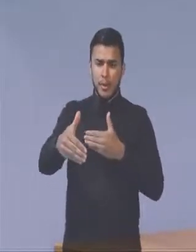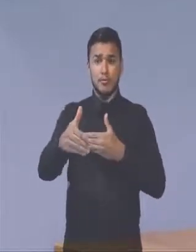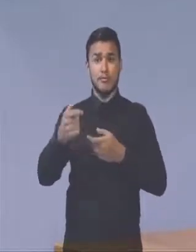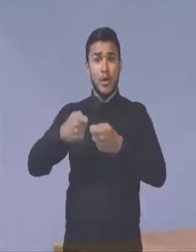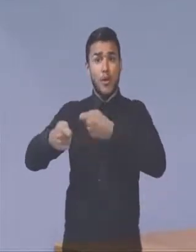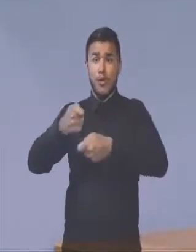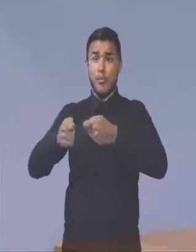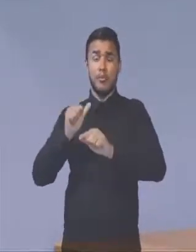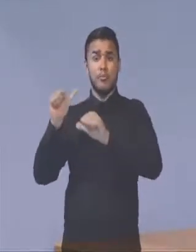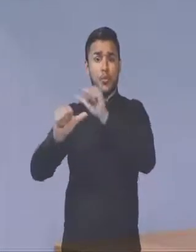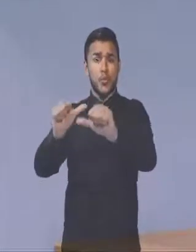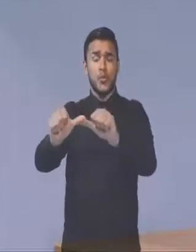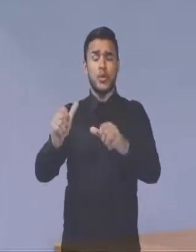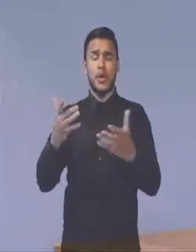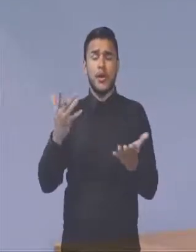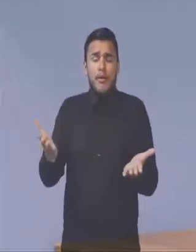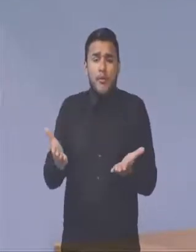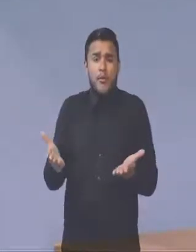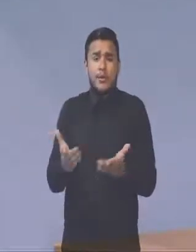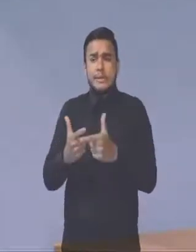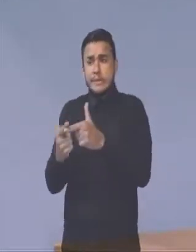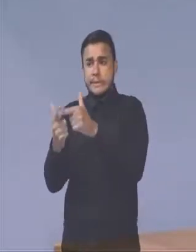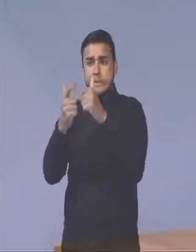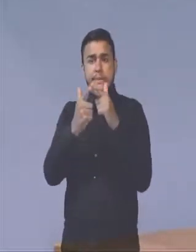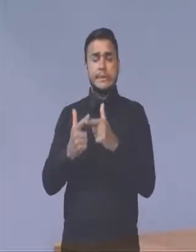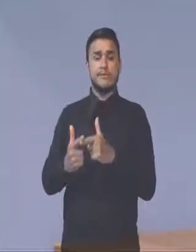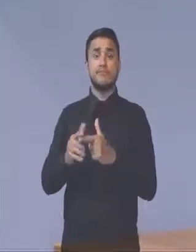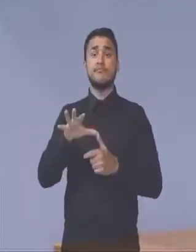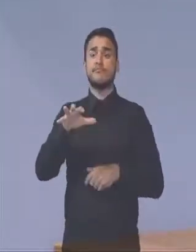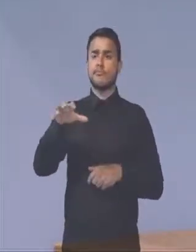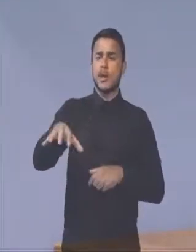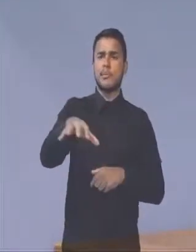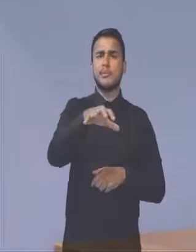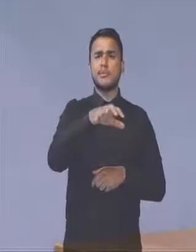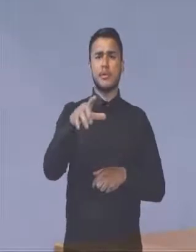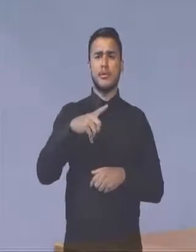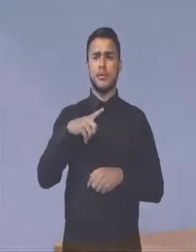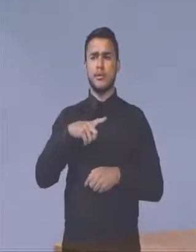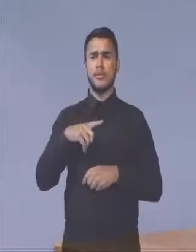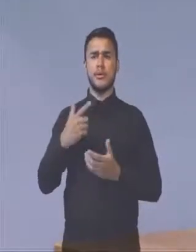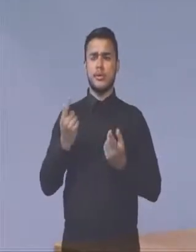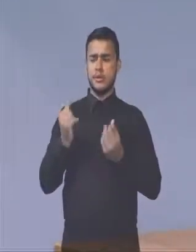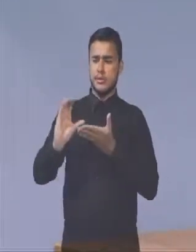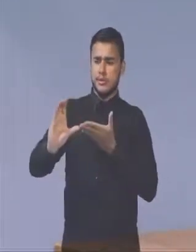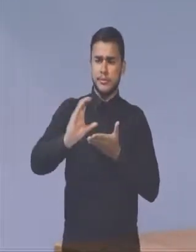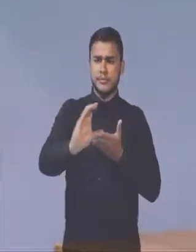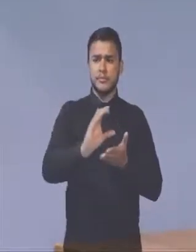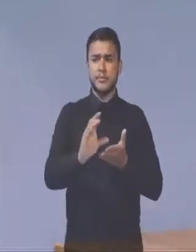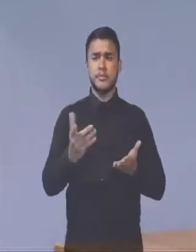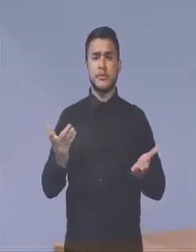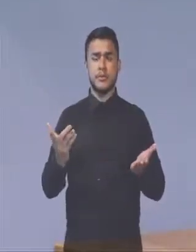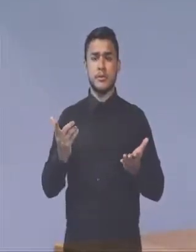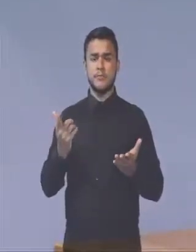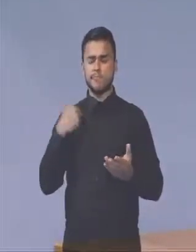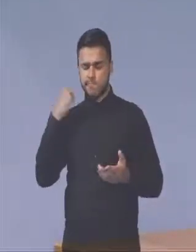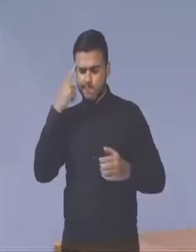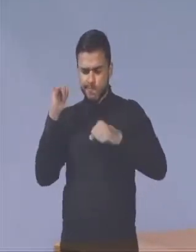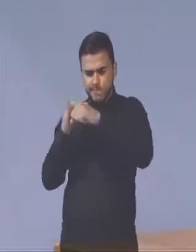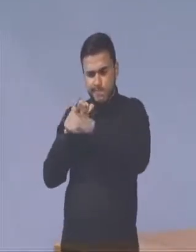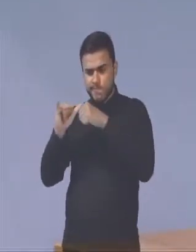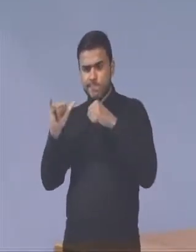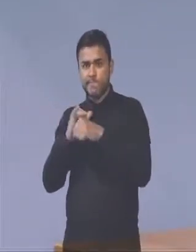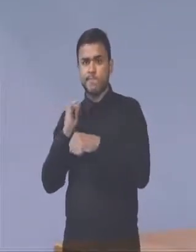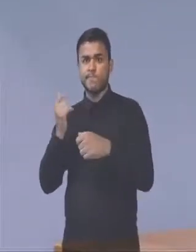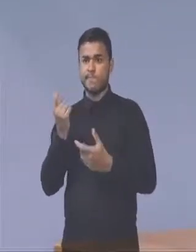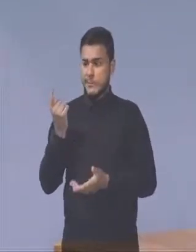novidades de setores econômicos que, com pouco investimento, muito mais inteligência do que capital, né, se